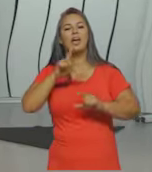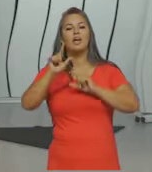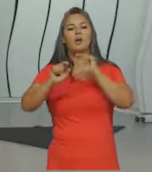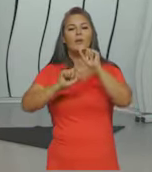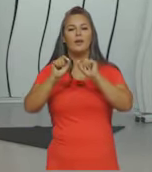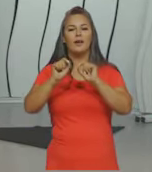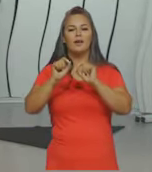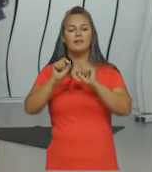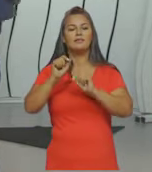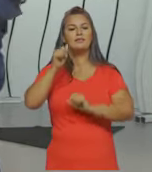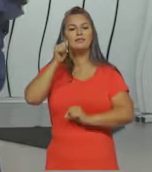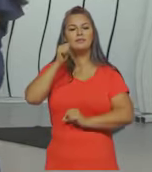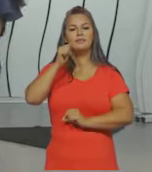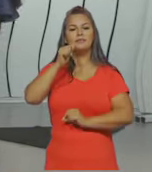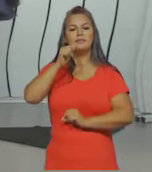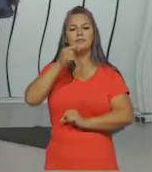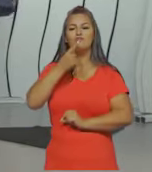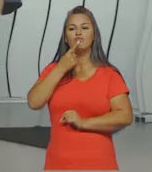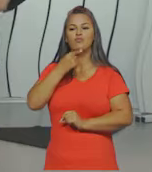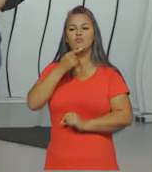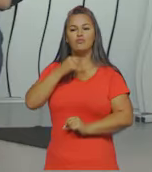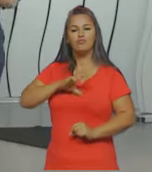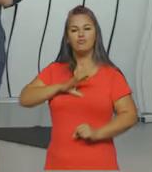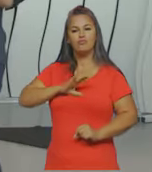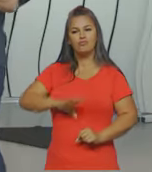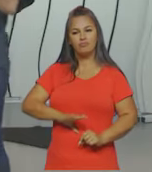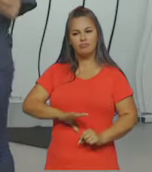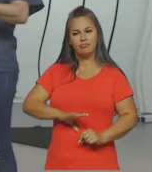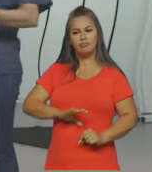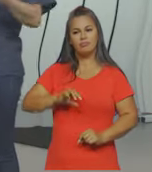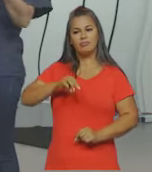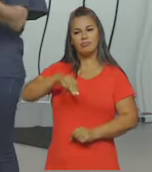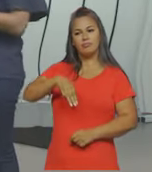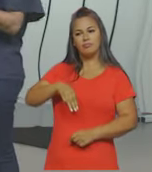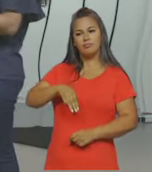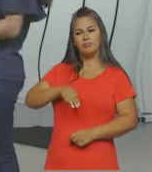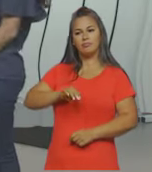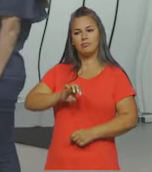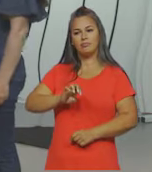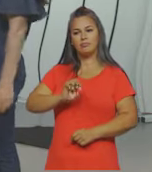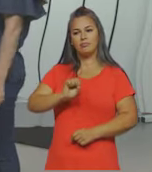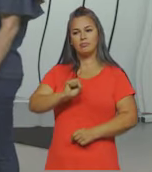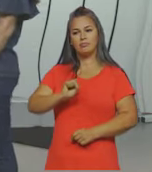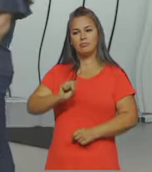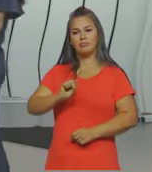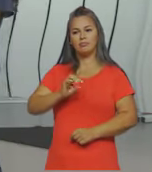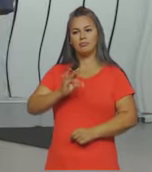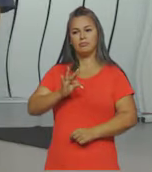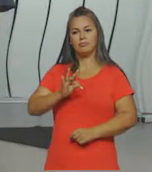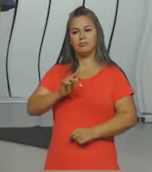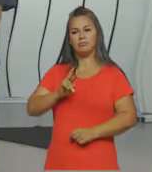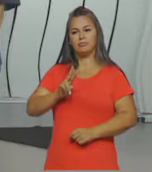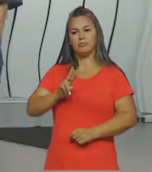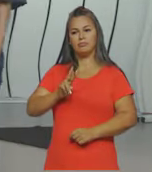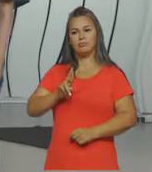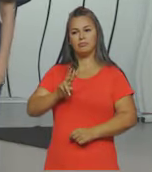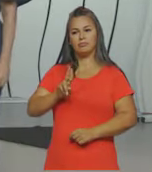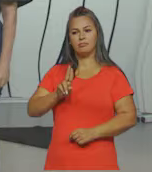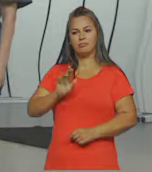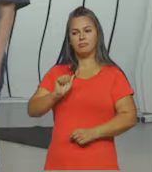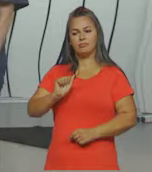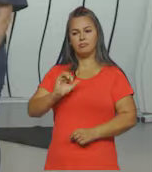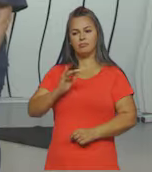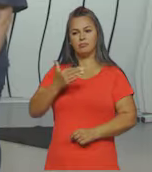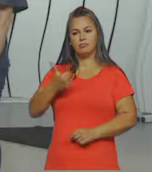também sintomas, né? Às vezes a pessoa fica mais agitada, mais nervosa em algumas épocas, porque esse ciclo, ele é